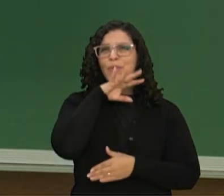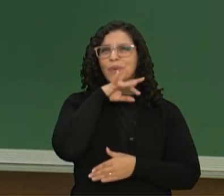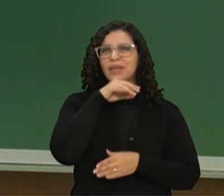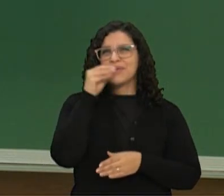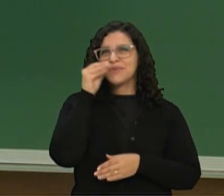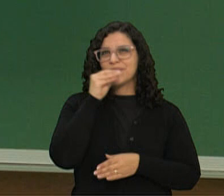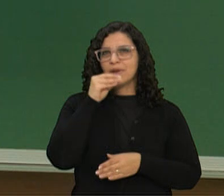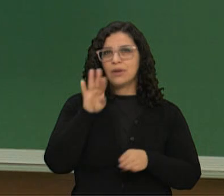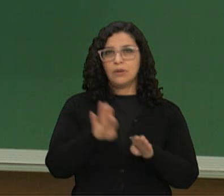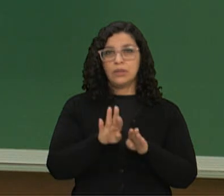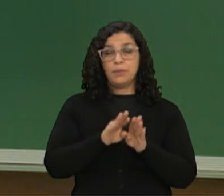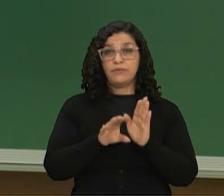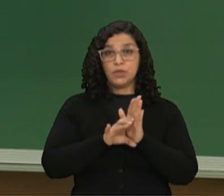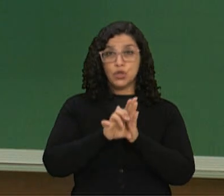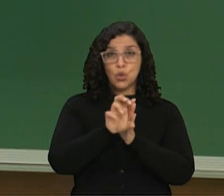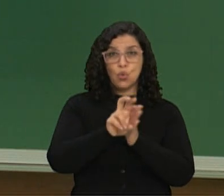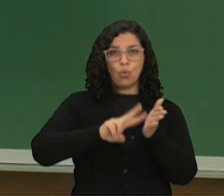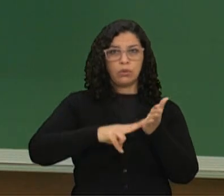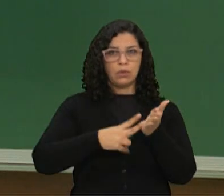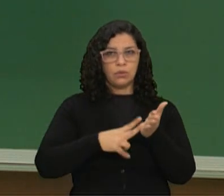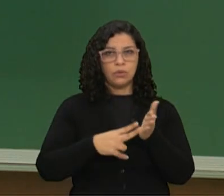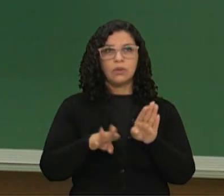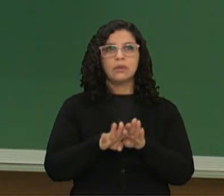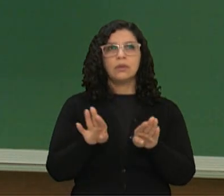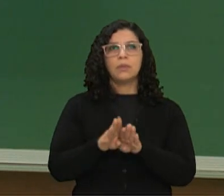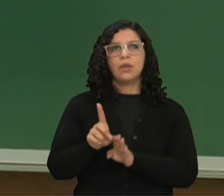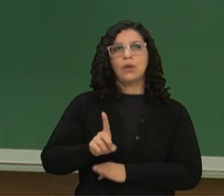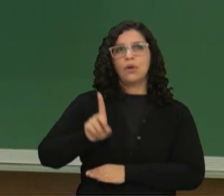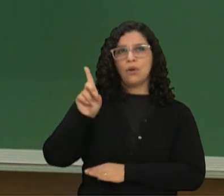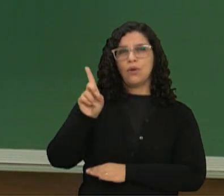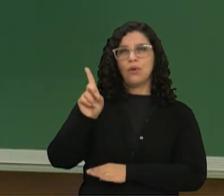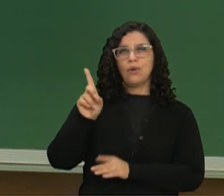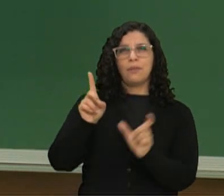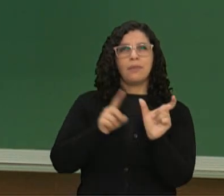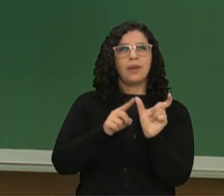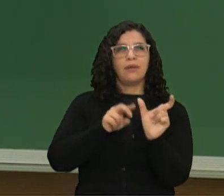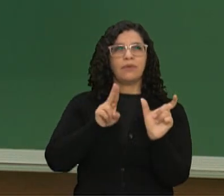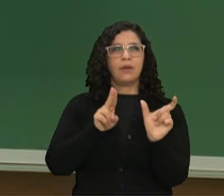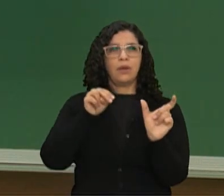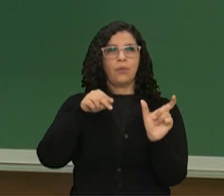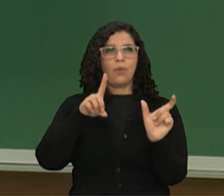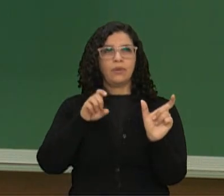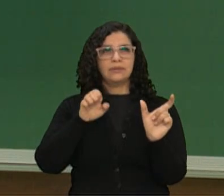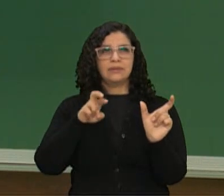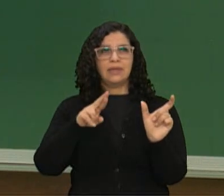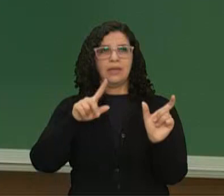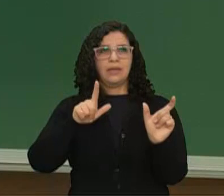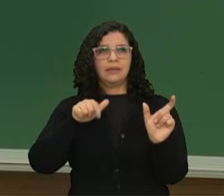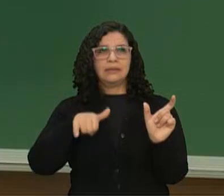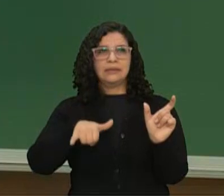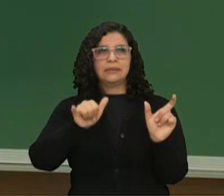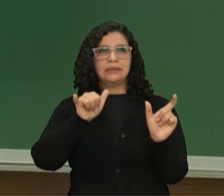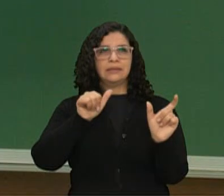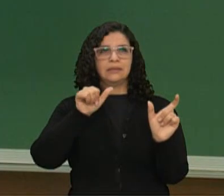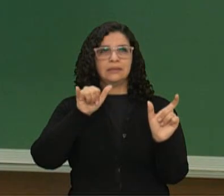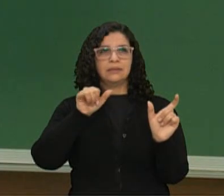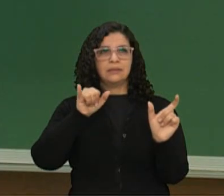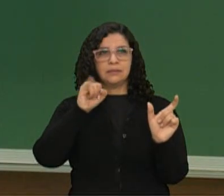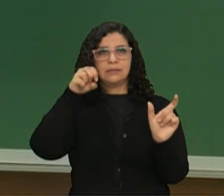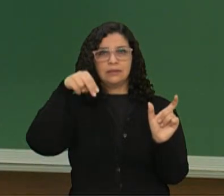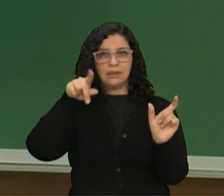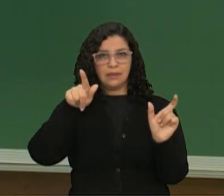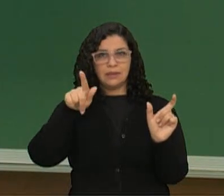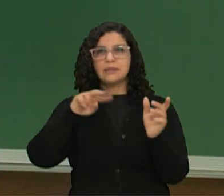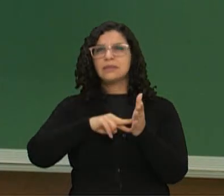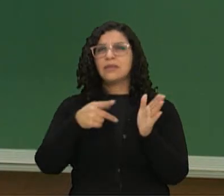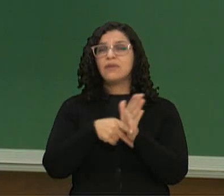Google Tradutor, vocês vão perceber lá que, ó, underlying conditions quer dizer condições subjacentes. Mas o que que é